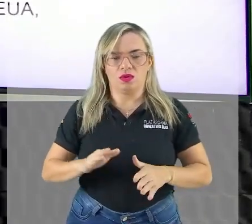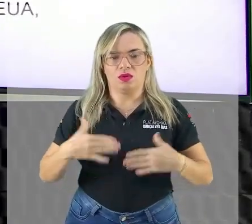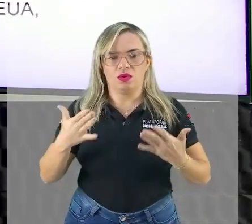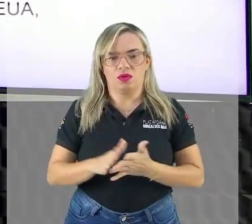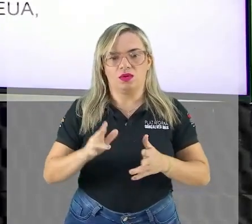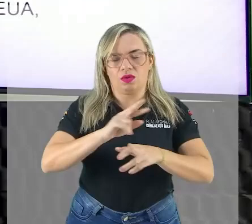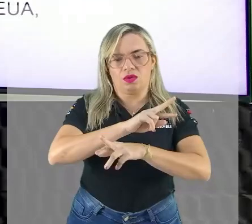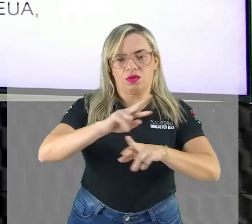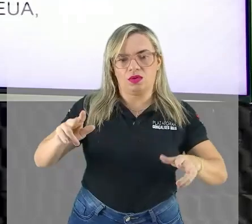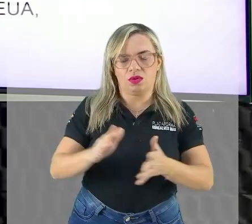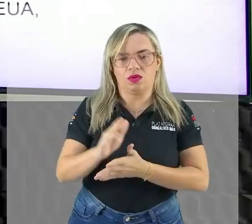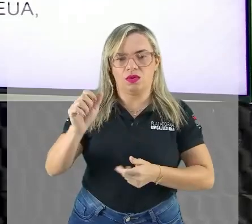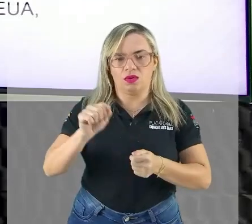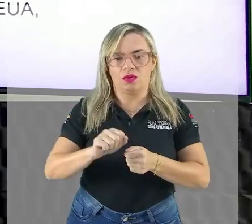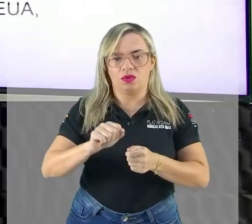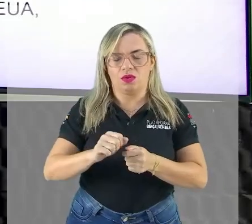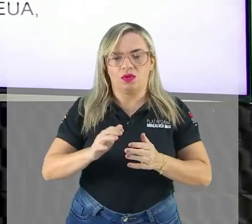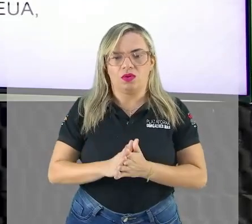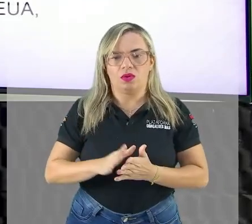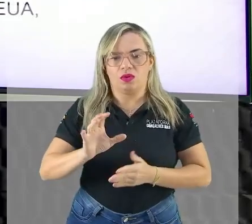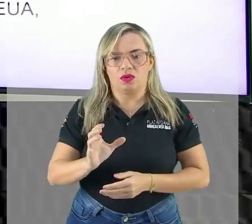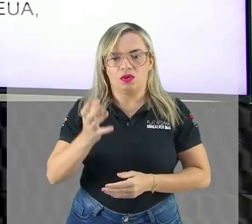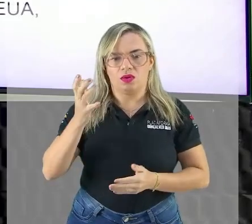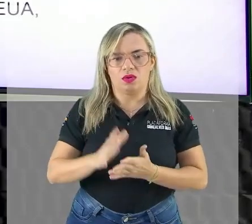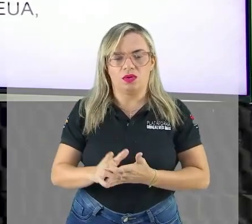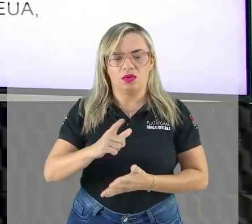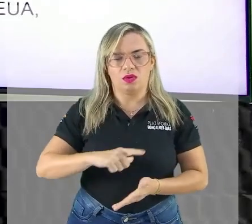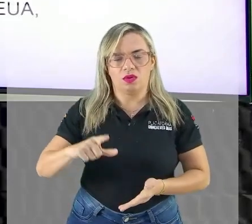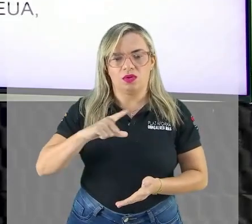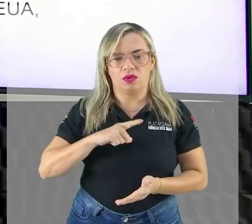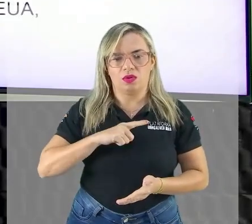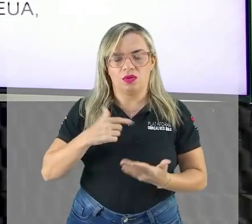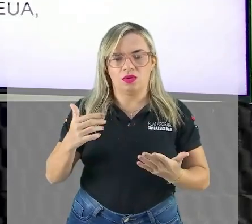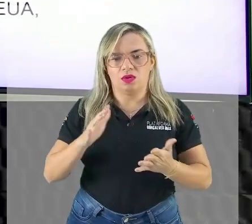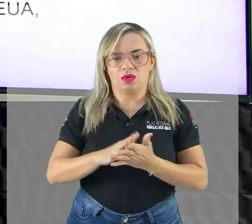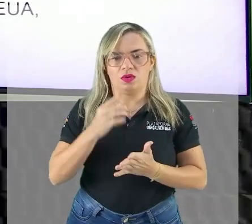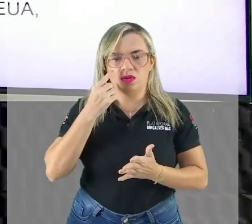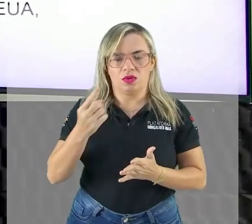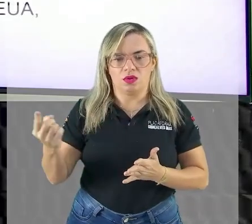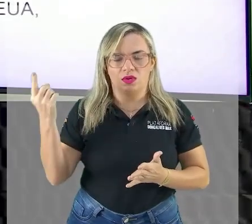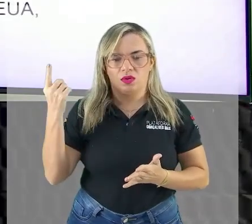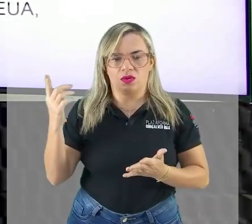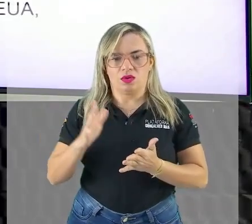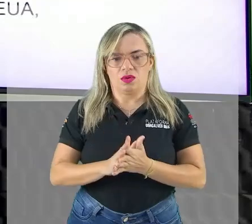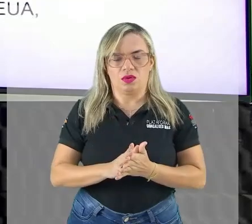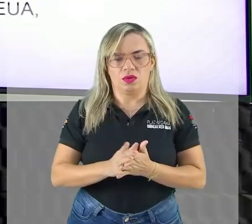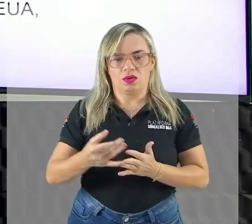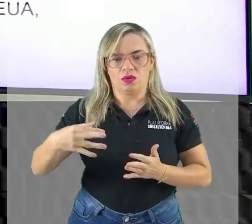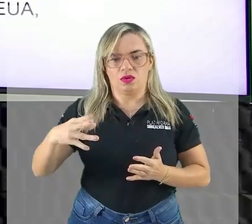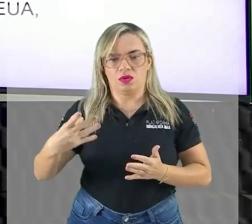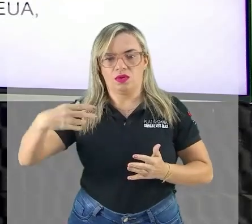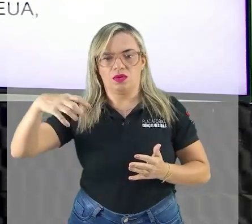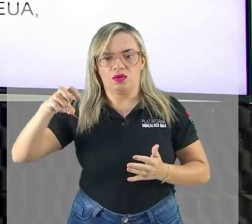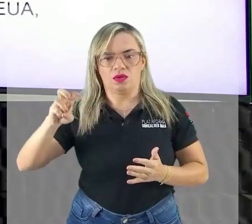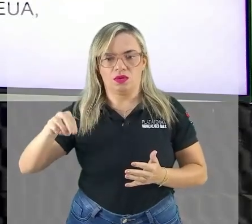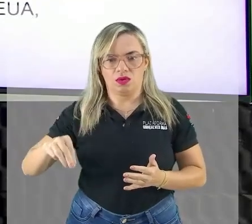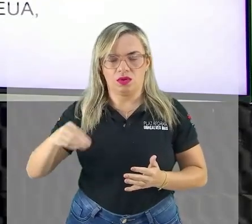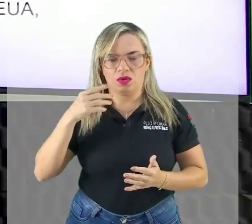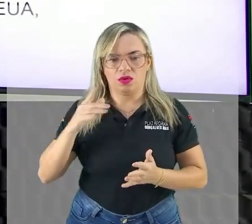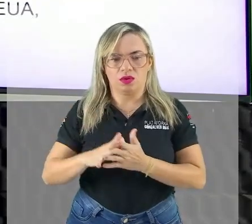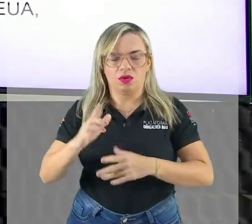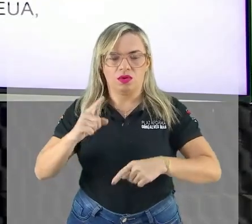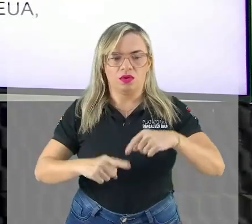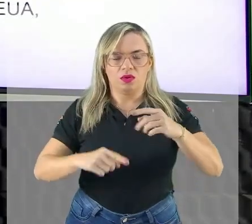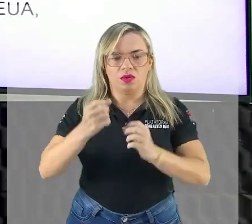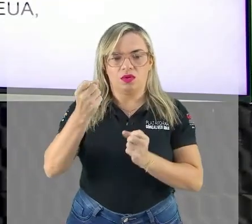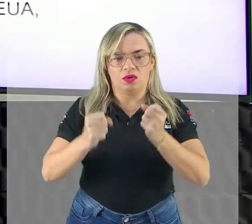Entre as diversas ações em curso, merece destaque a questão da rotulagem dos produtos industrializados. Aí